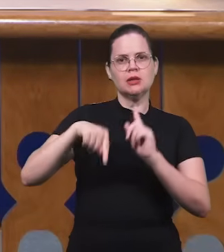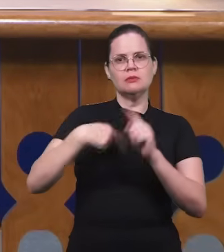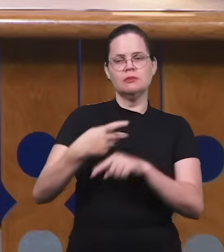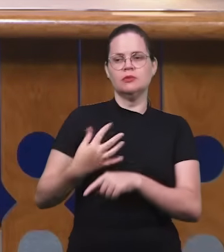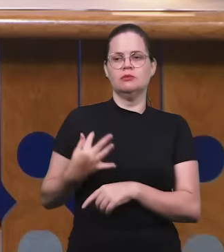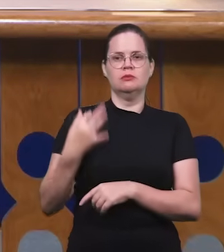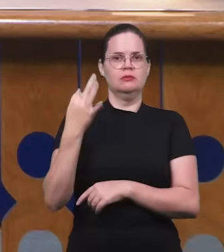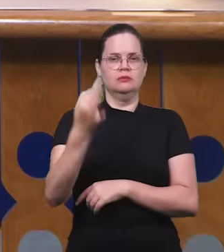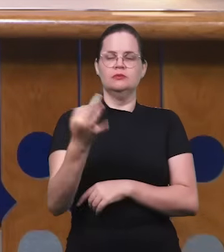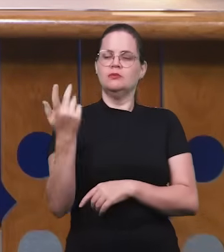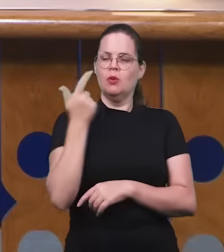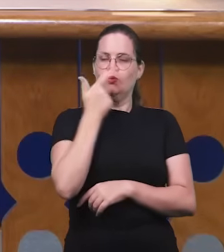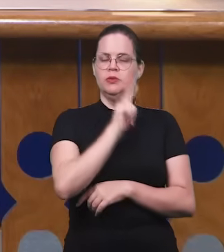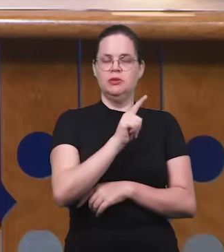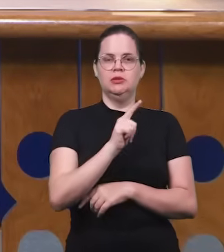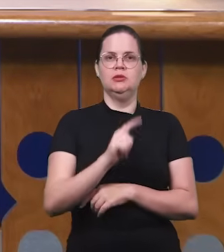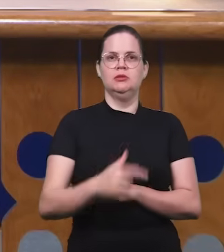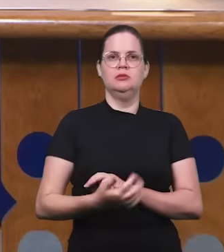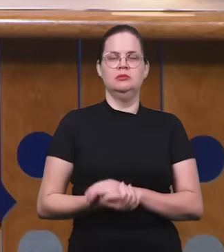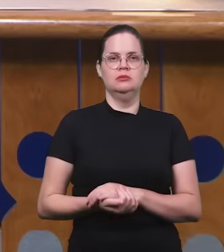poder